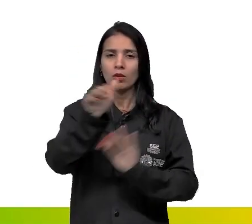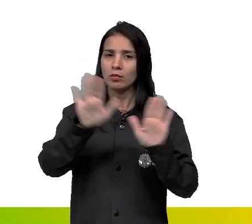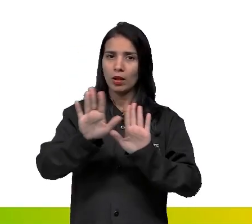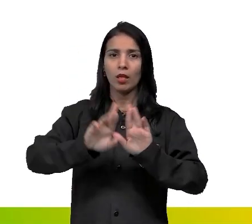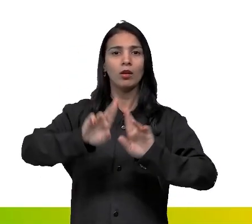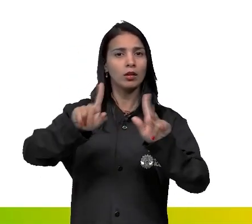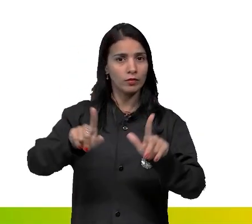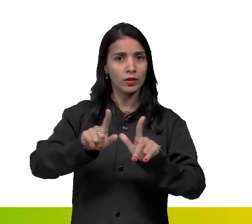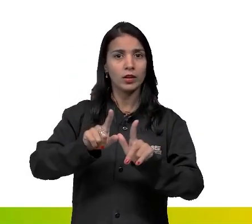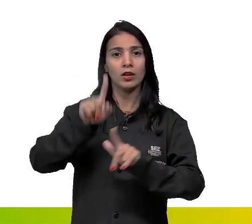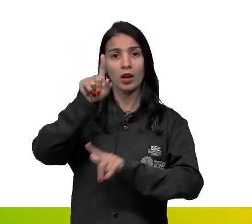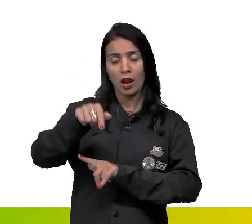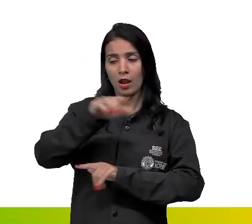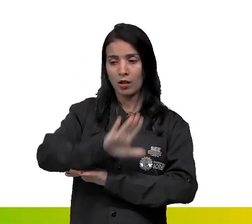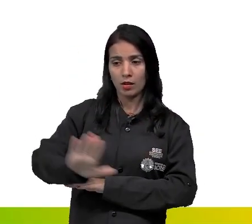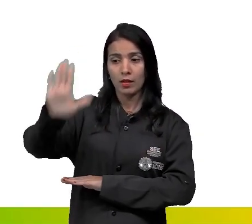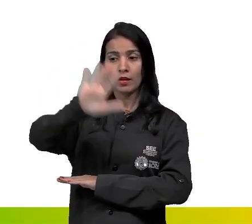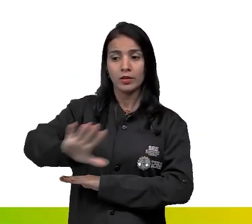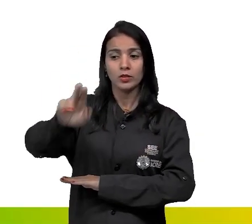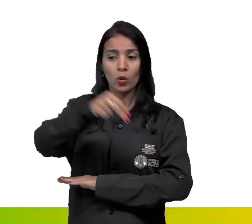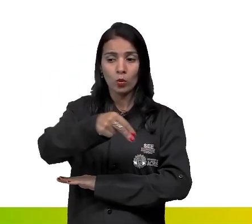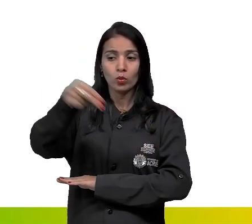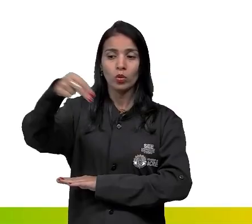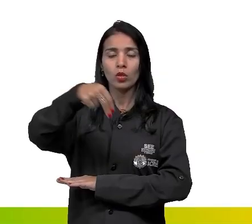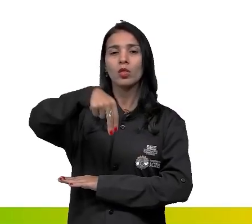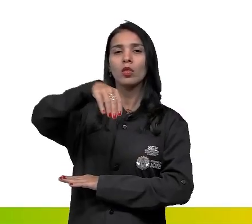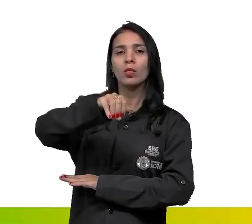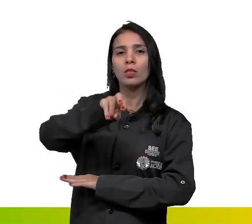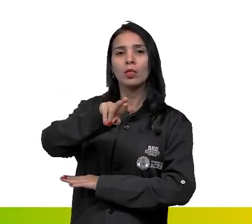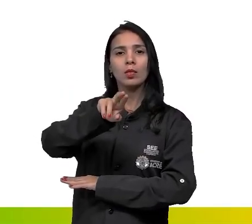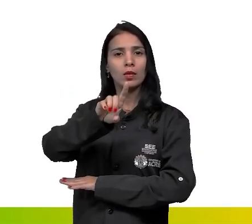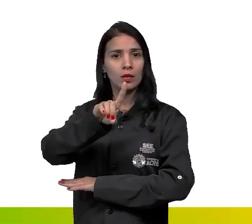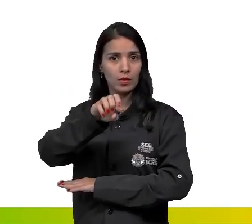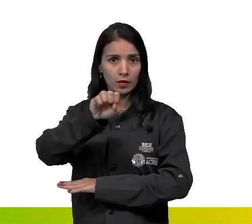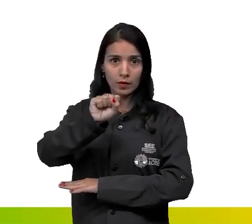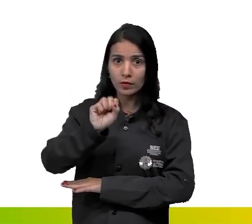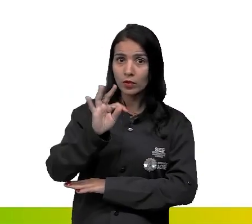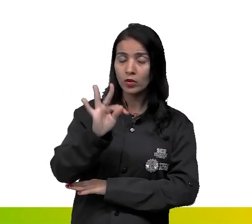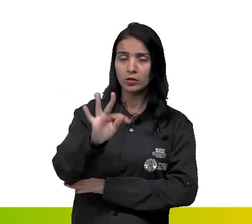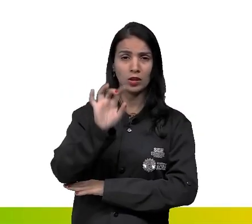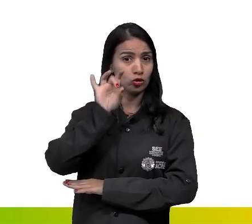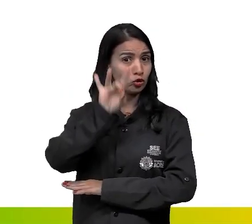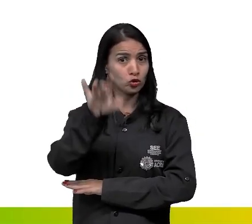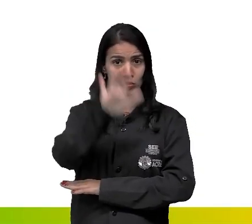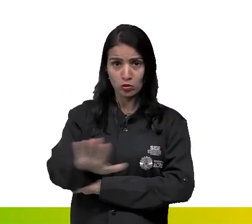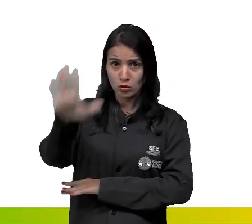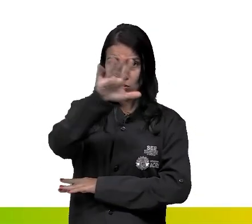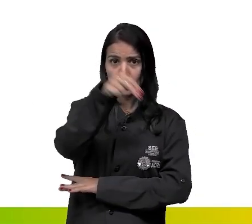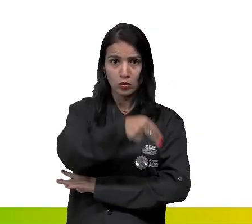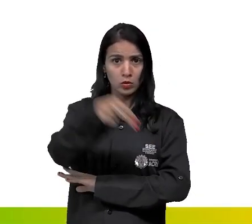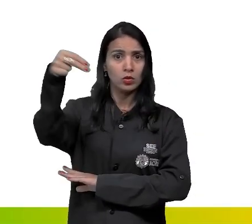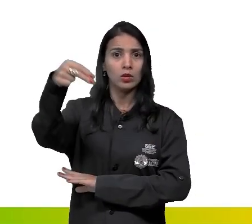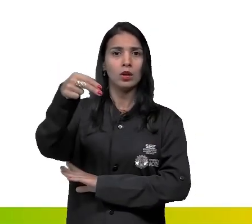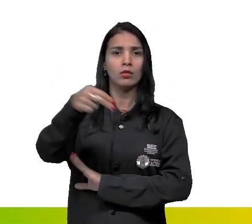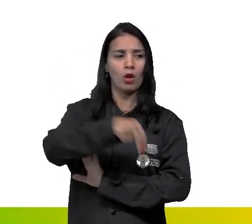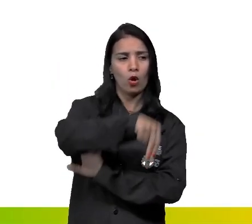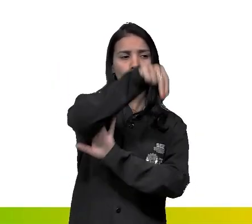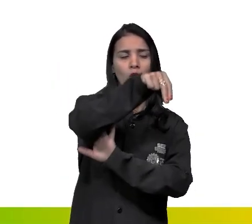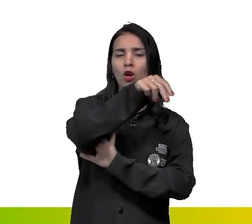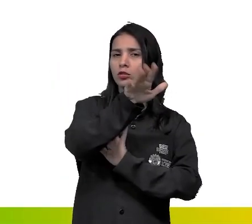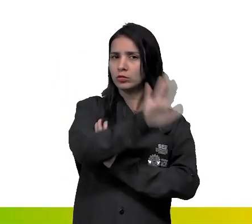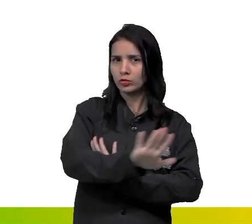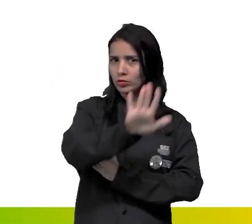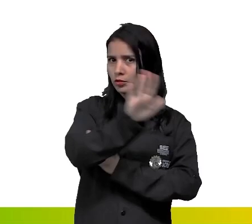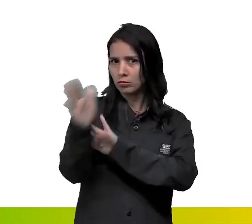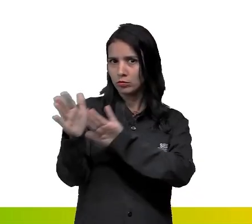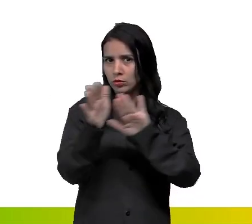já sabem, o bioma da Caatinga, ele está localizado apenas na região nordeste do Brasil,